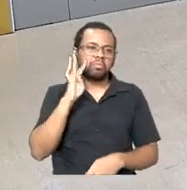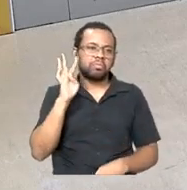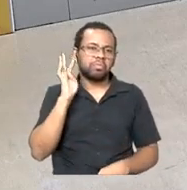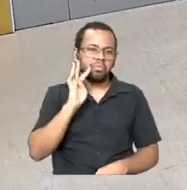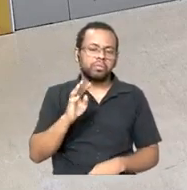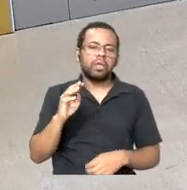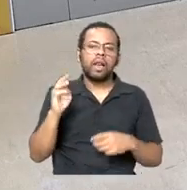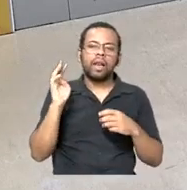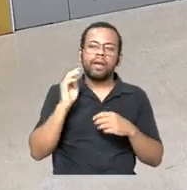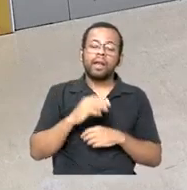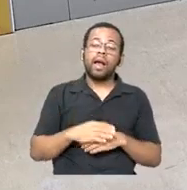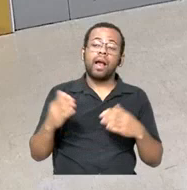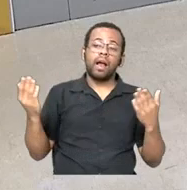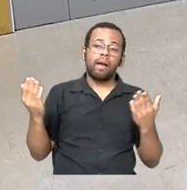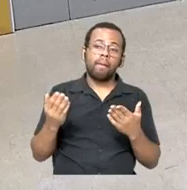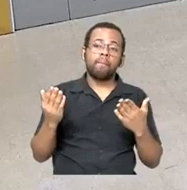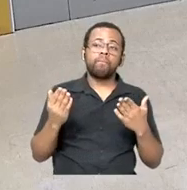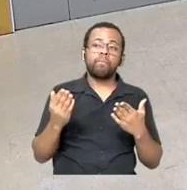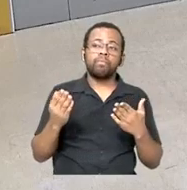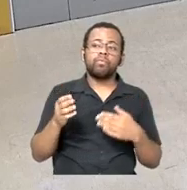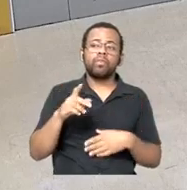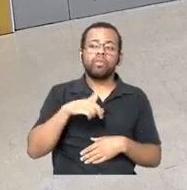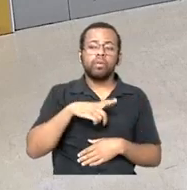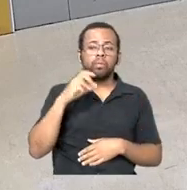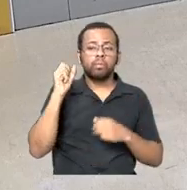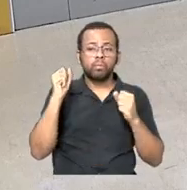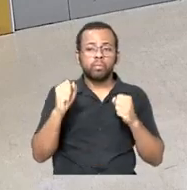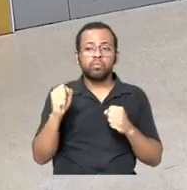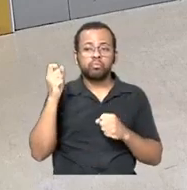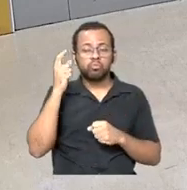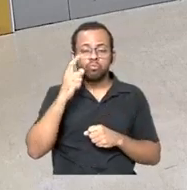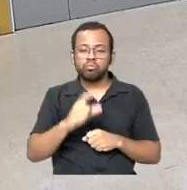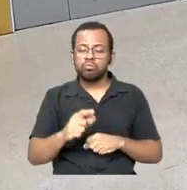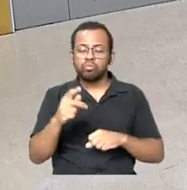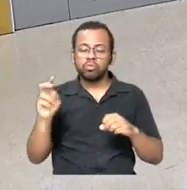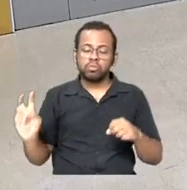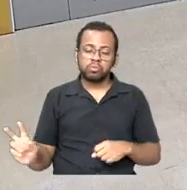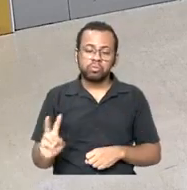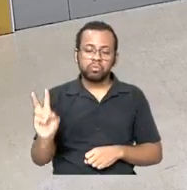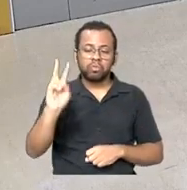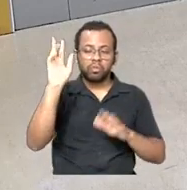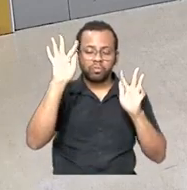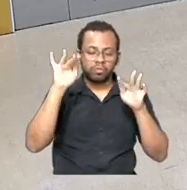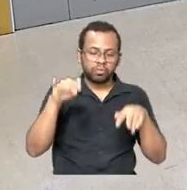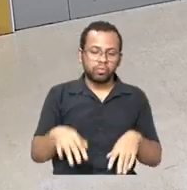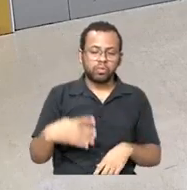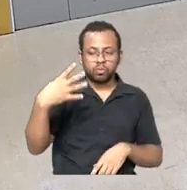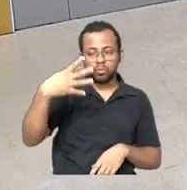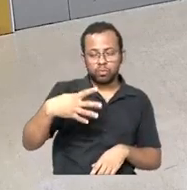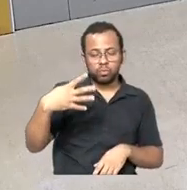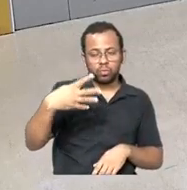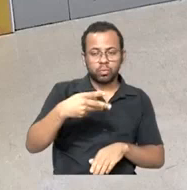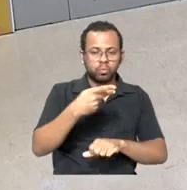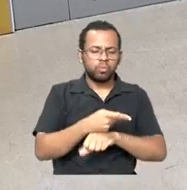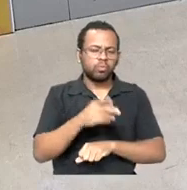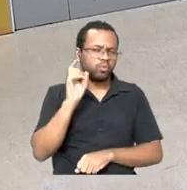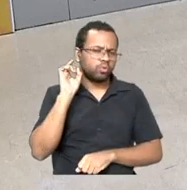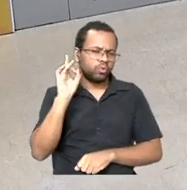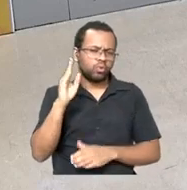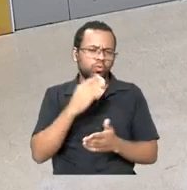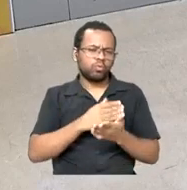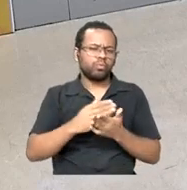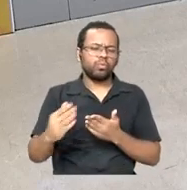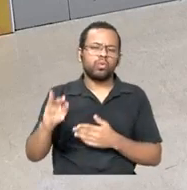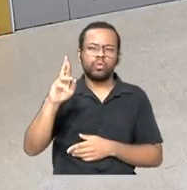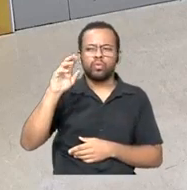Isso é muito bacana E alguém vai poder contar essa vitória no final desse quarto prêmio que tá só começando a